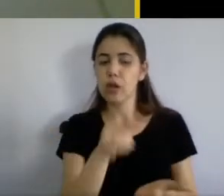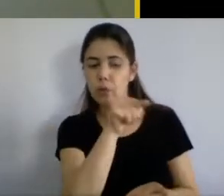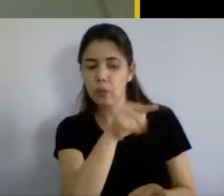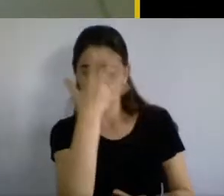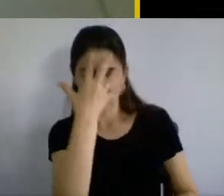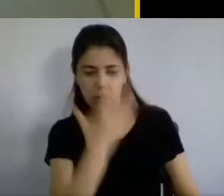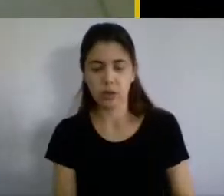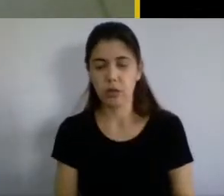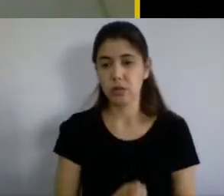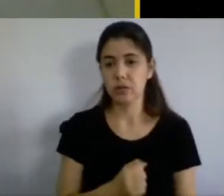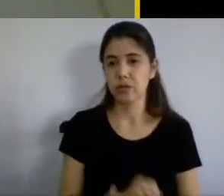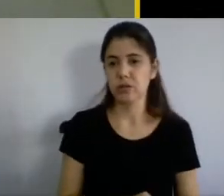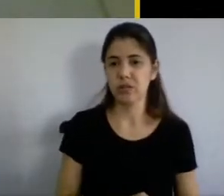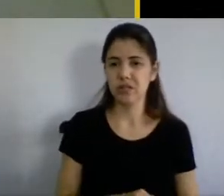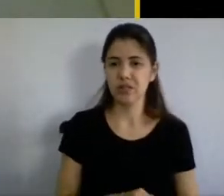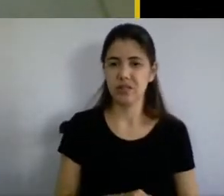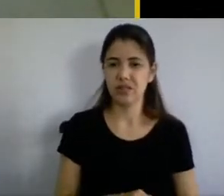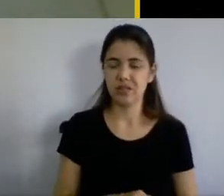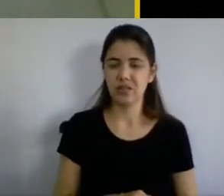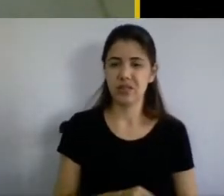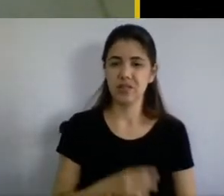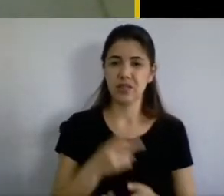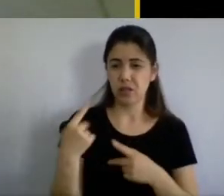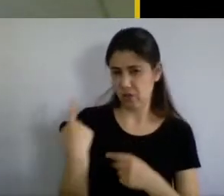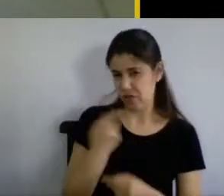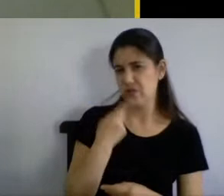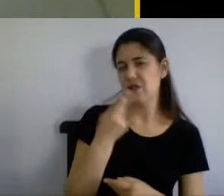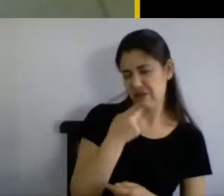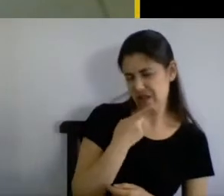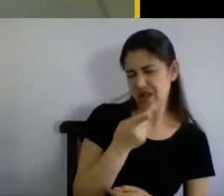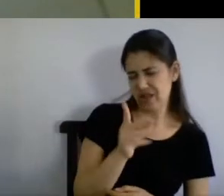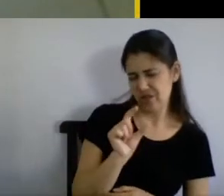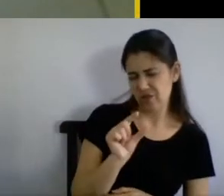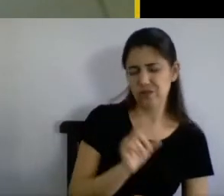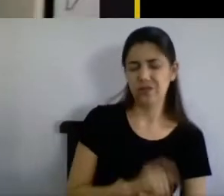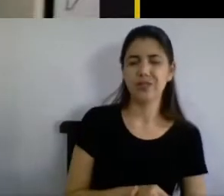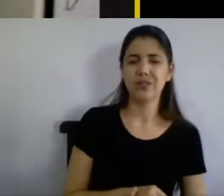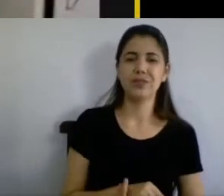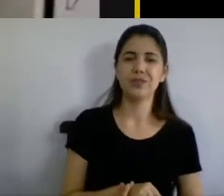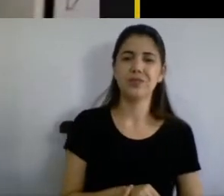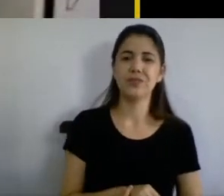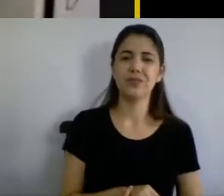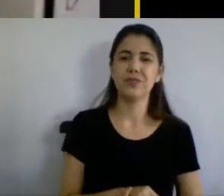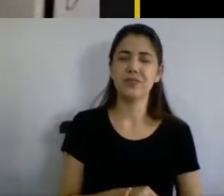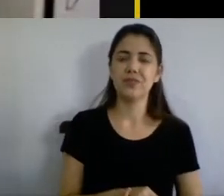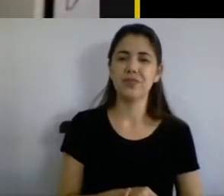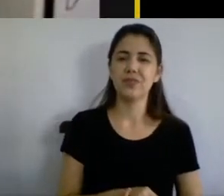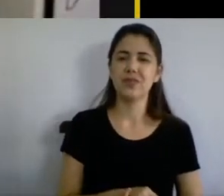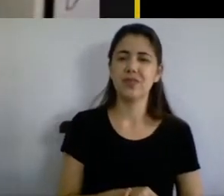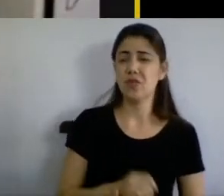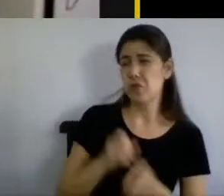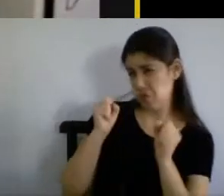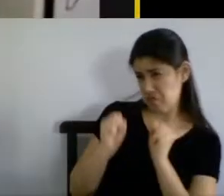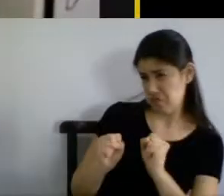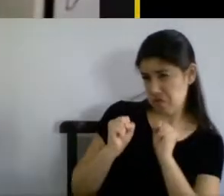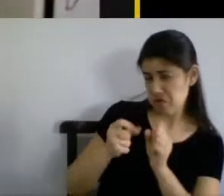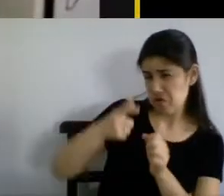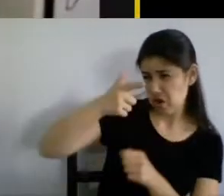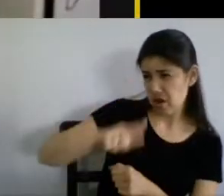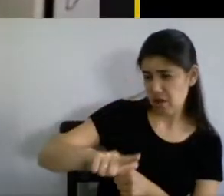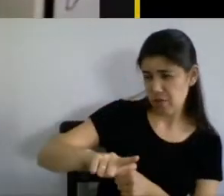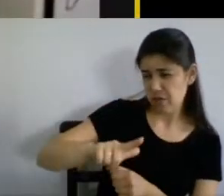formas de viver? Você já estava até falando um pouco sobre isso, né, Hansen? Você pode repetir um trecho aí? Podemos dizer